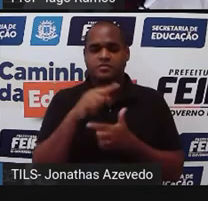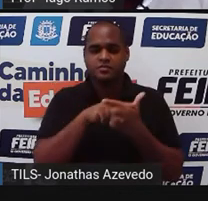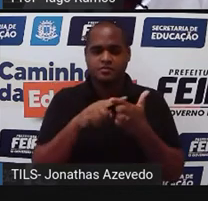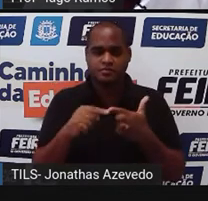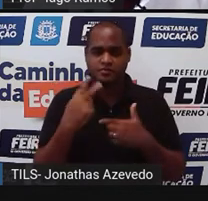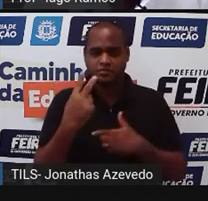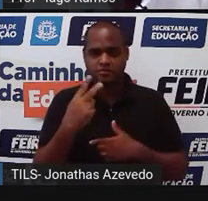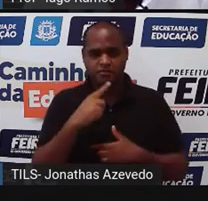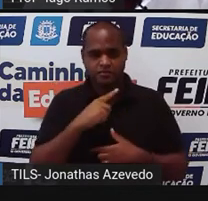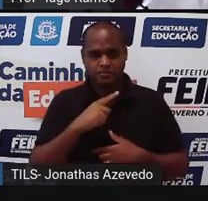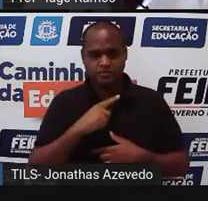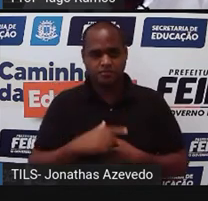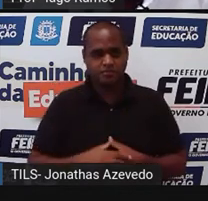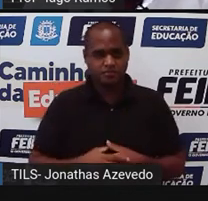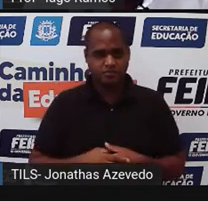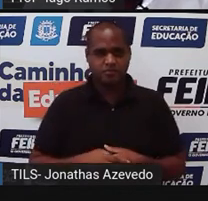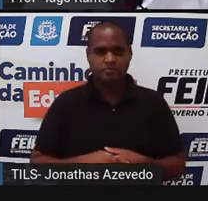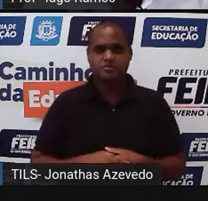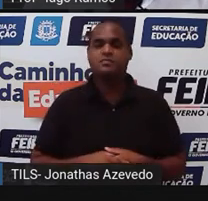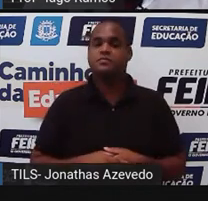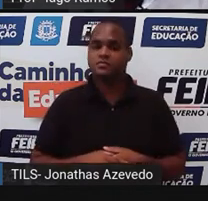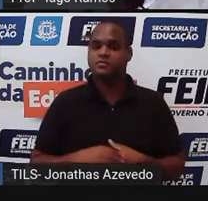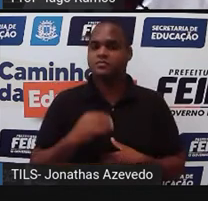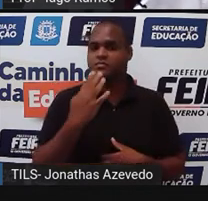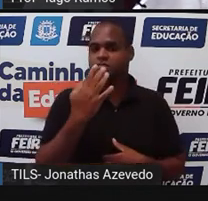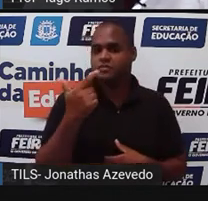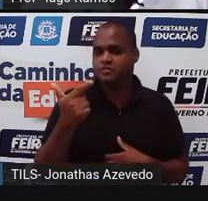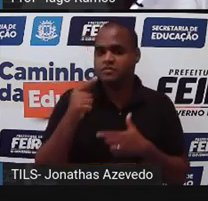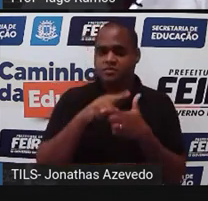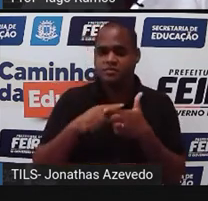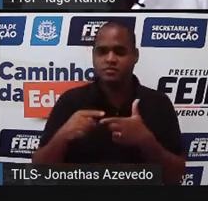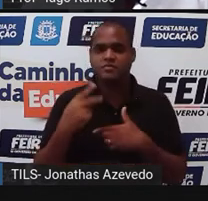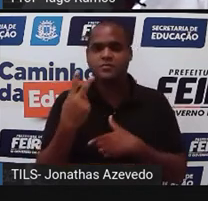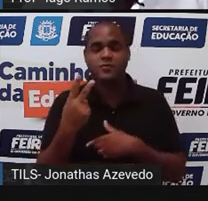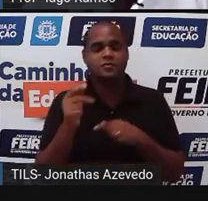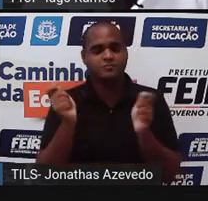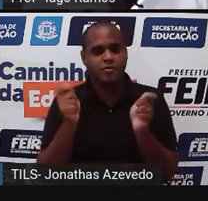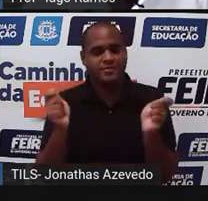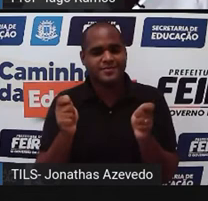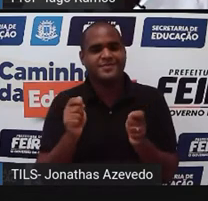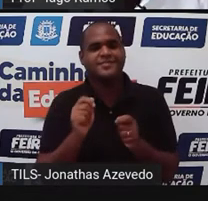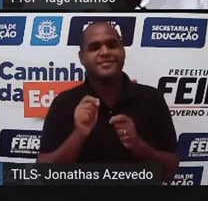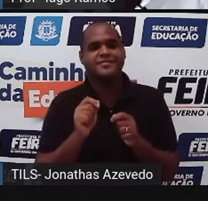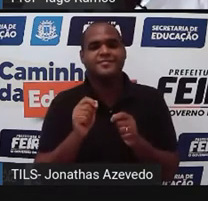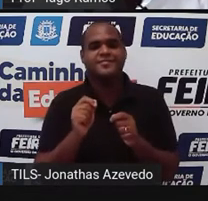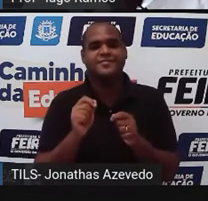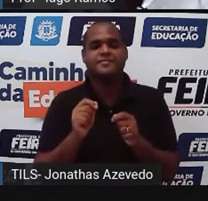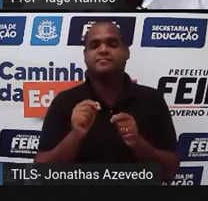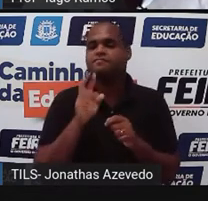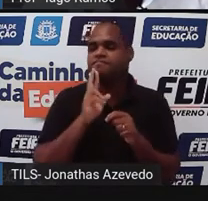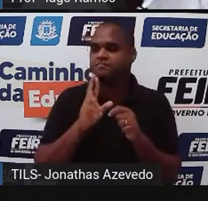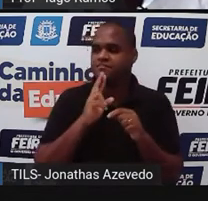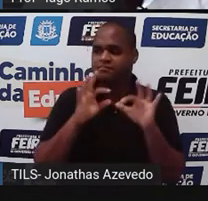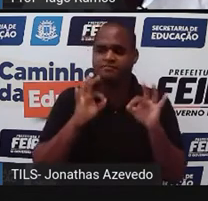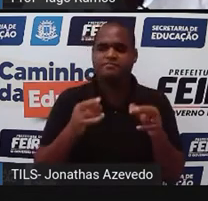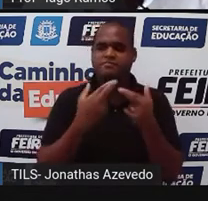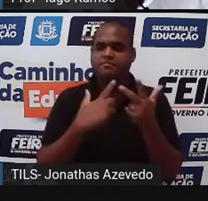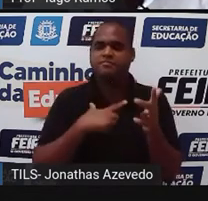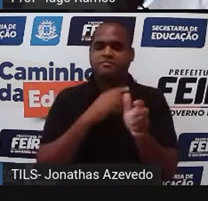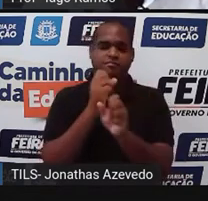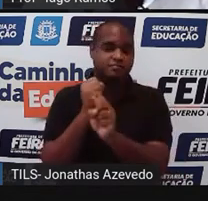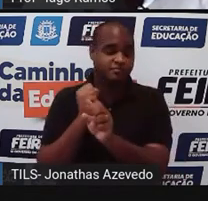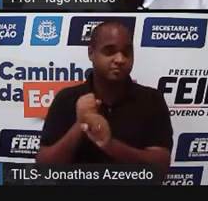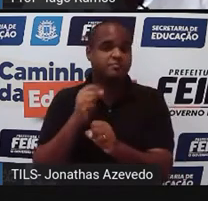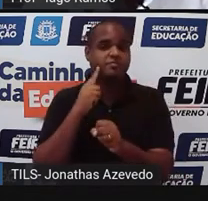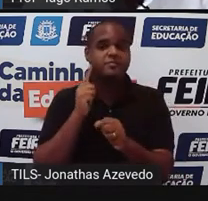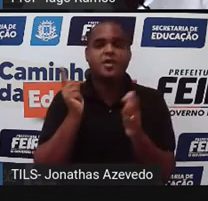beleza vamos 42 / 2 efetuando fazendo esse cálculo